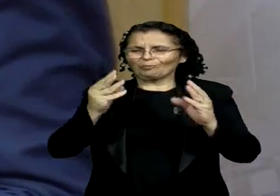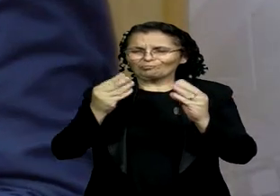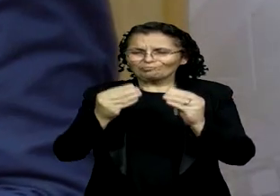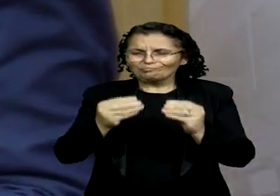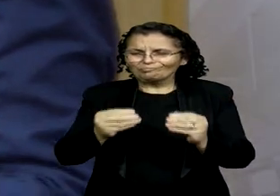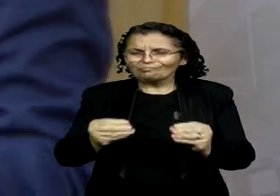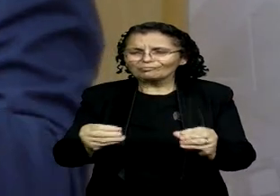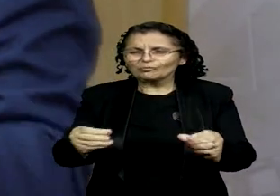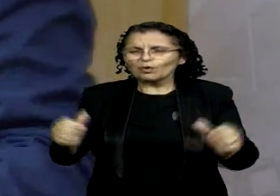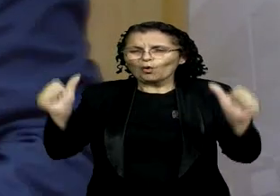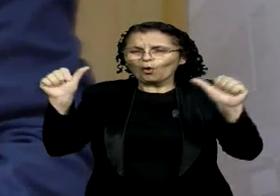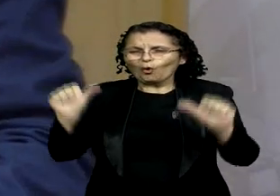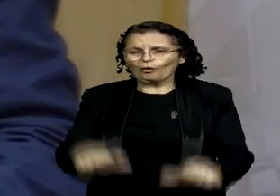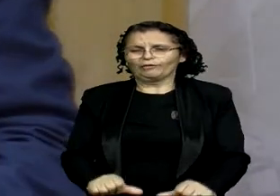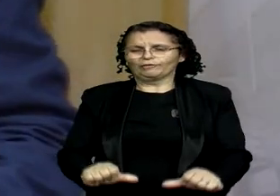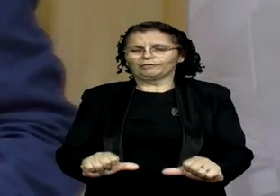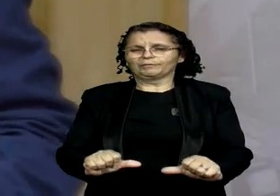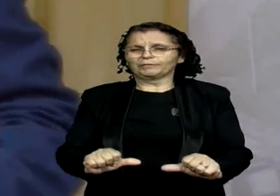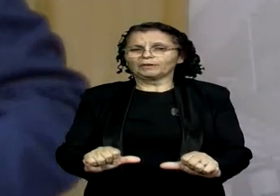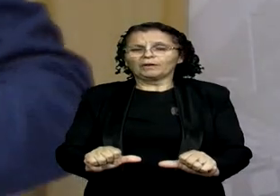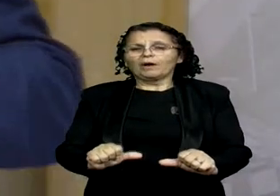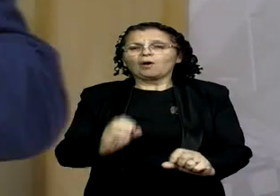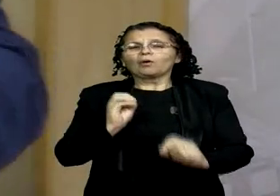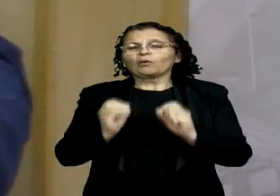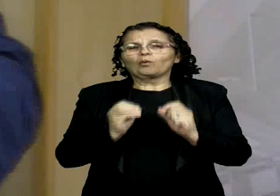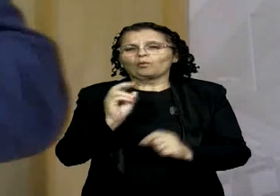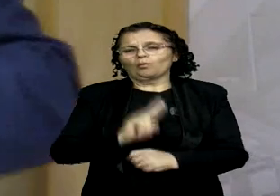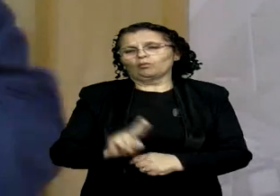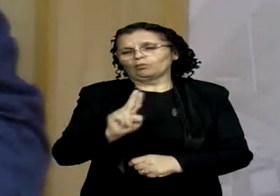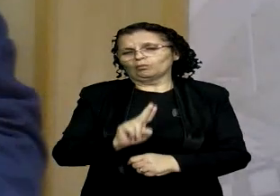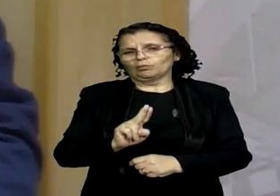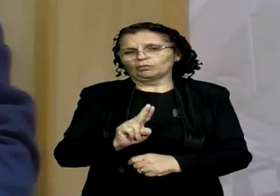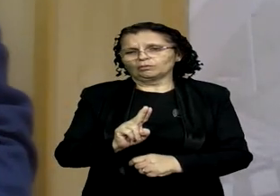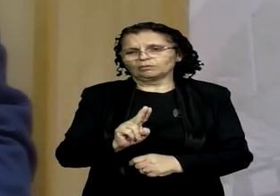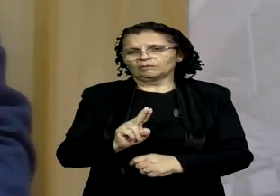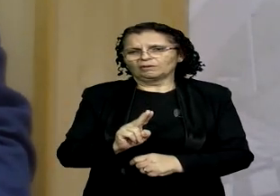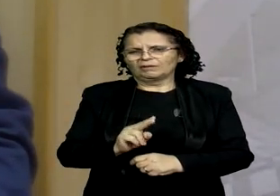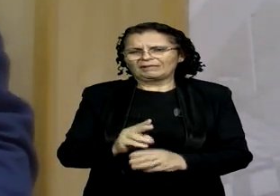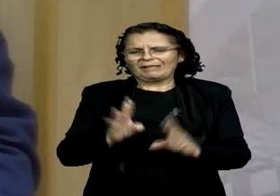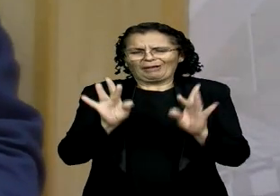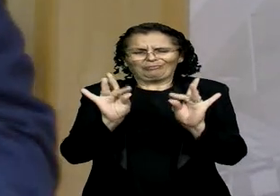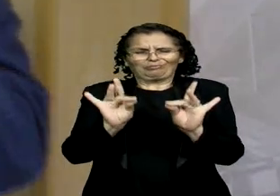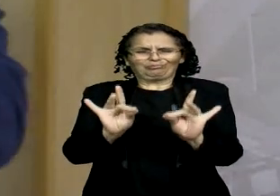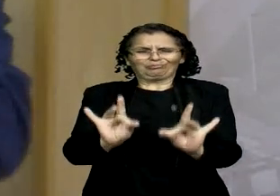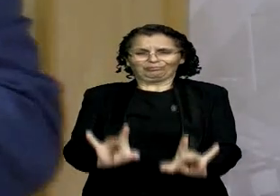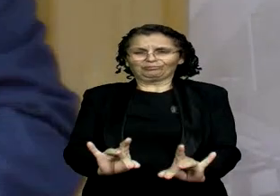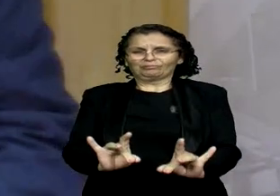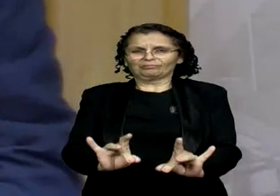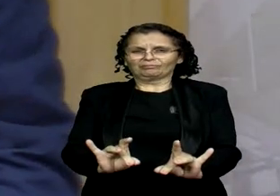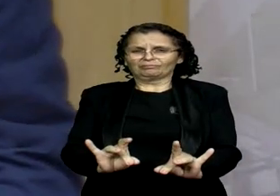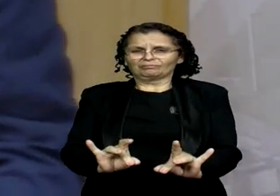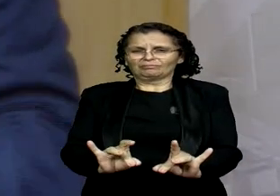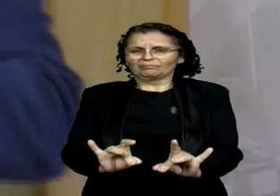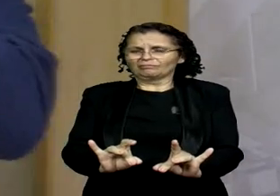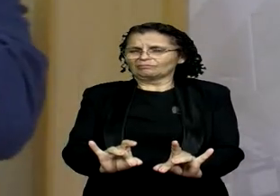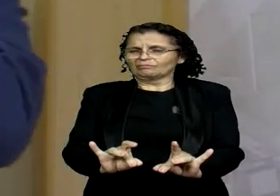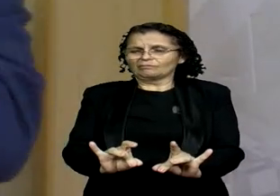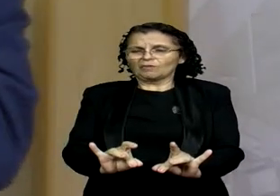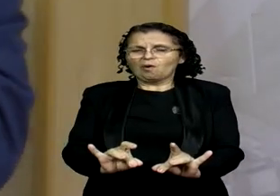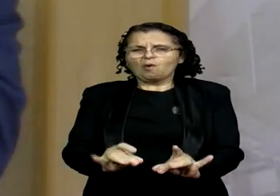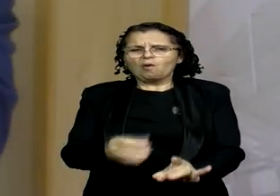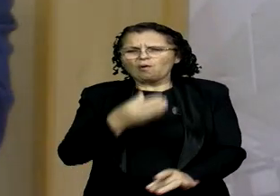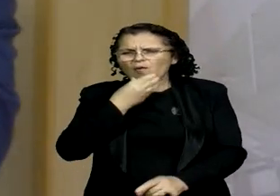horrível, asquerosa. E quem usa uma expressão dessa asquerosa é asqueroso. O